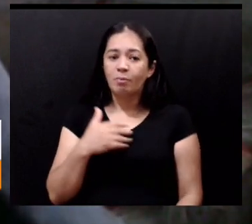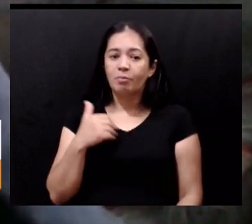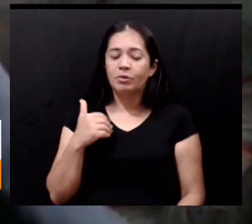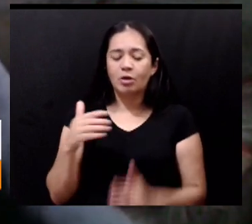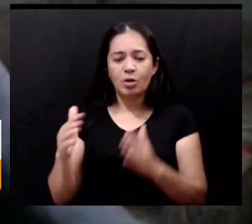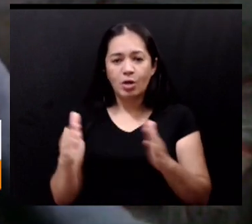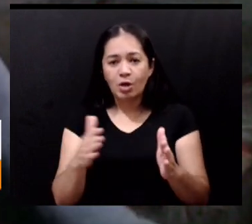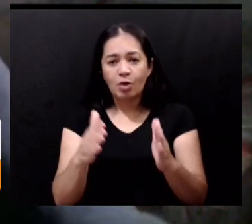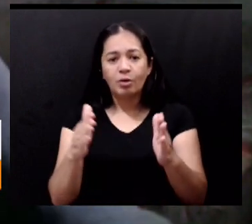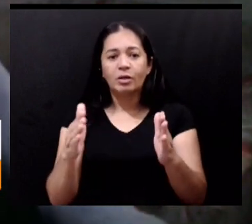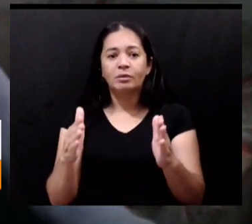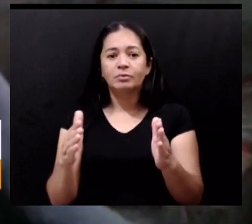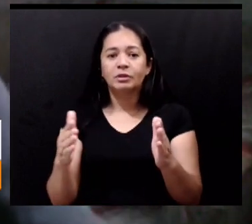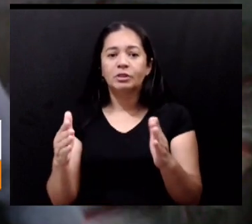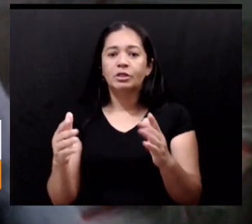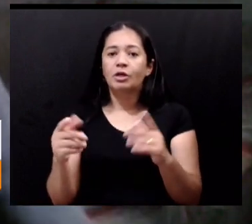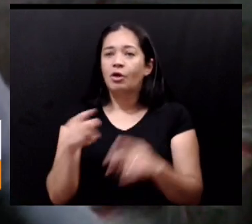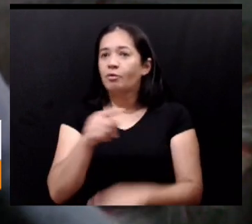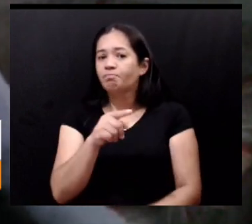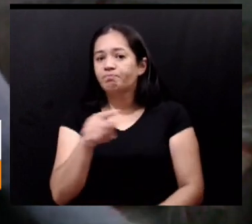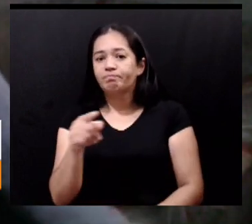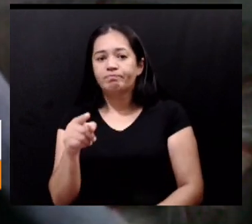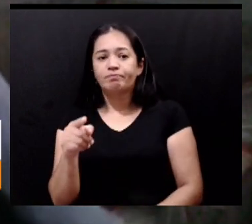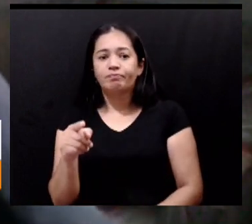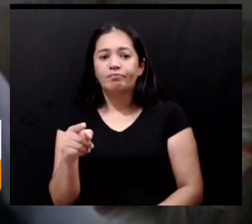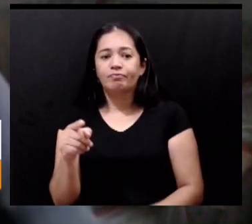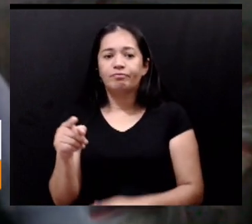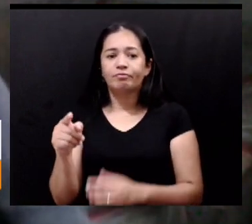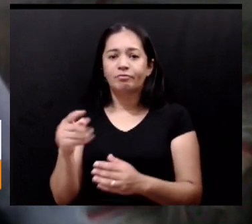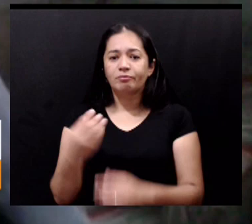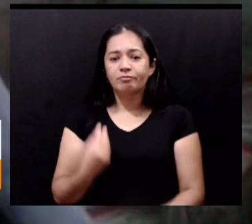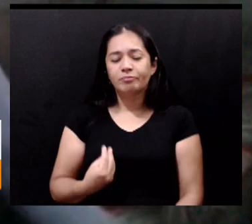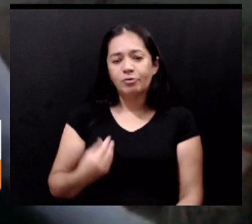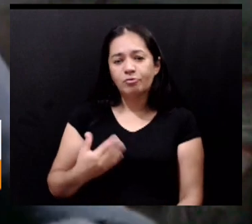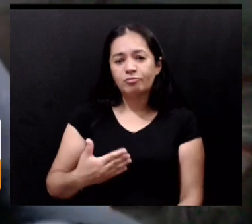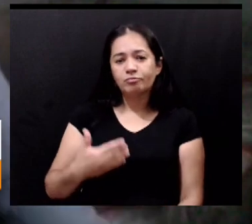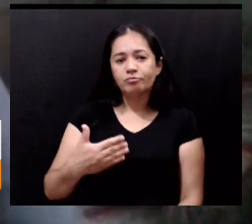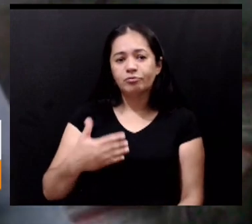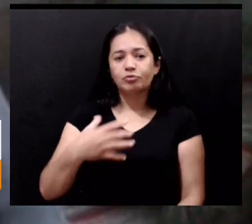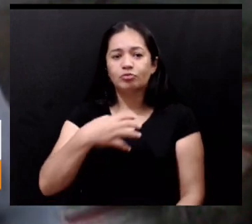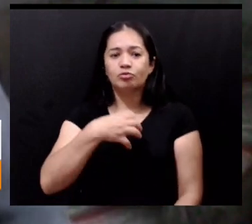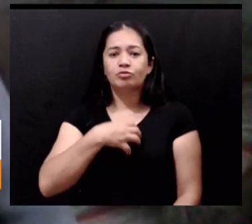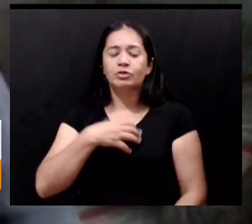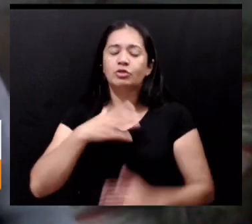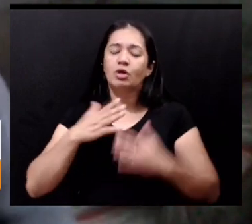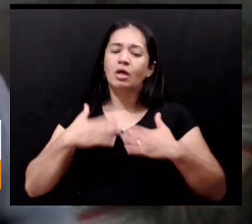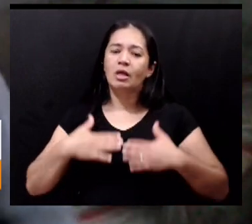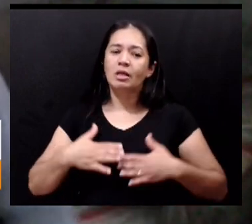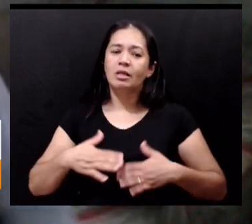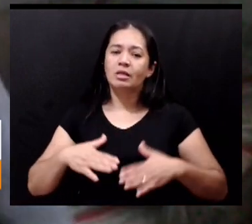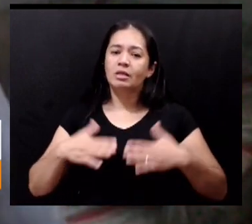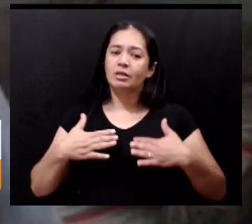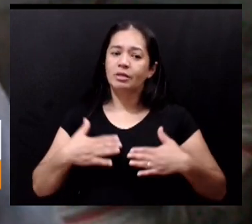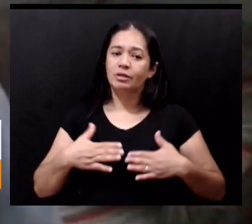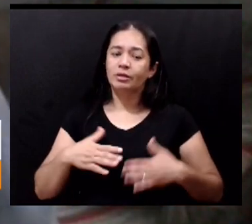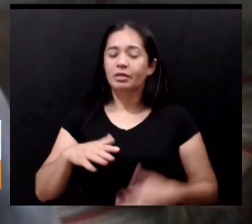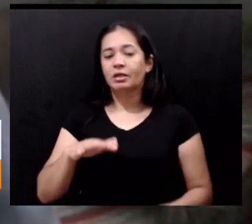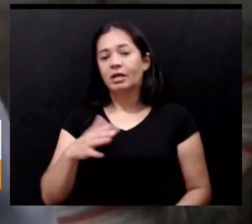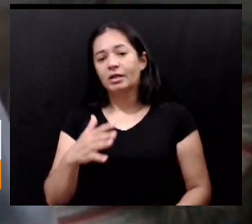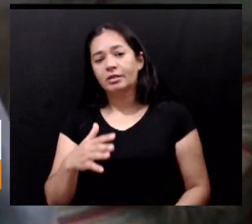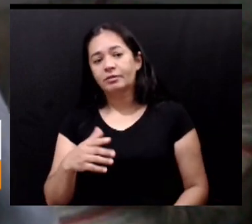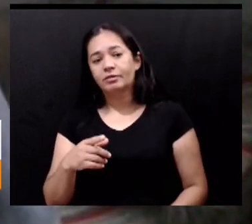onde você percorre de modo suave, às vezes não, mas que você se